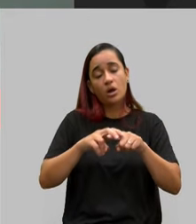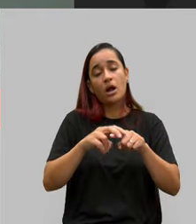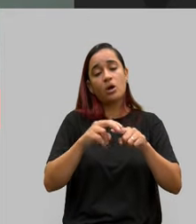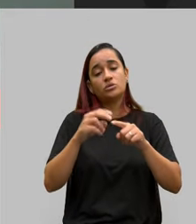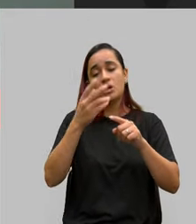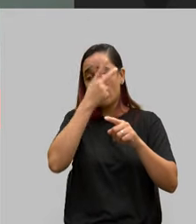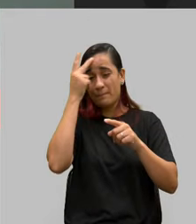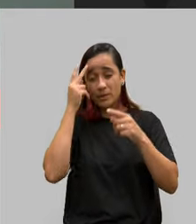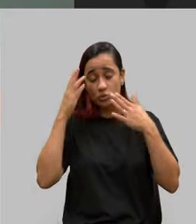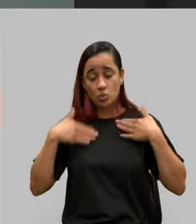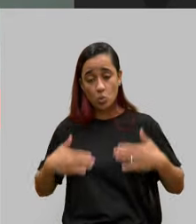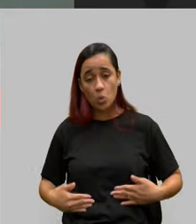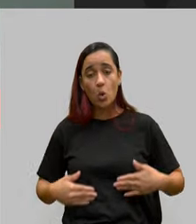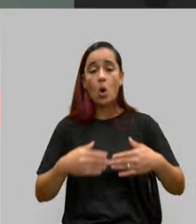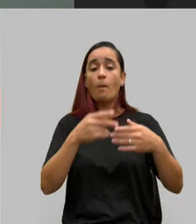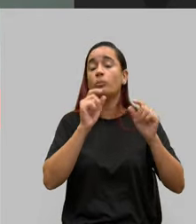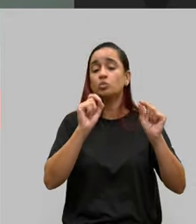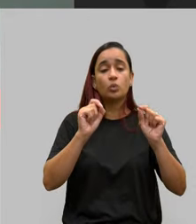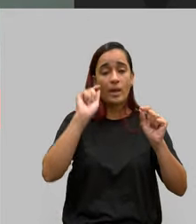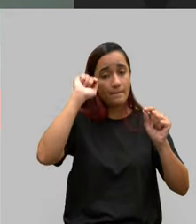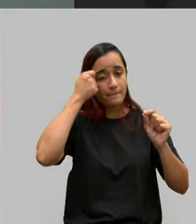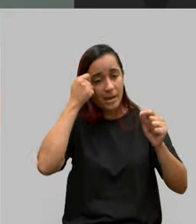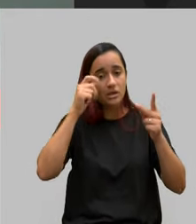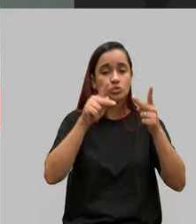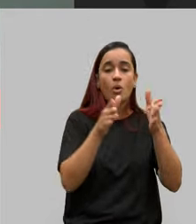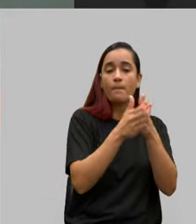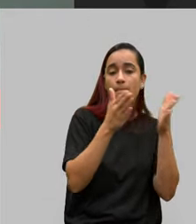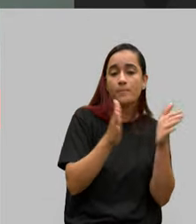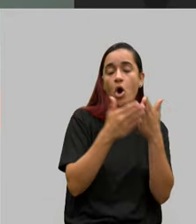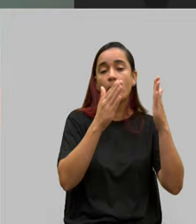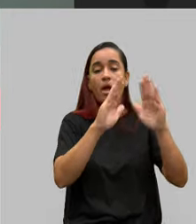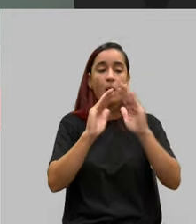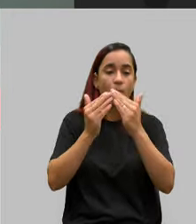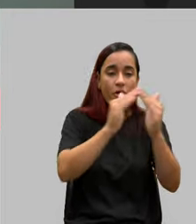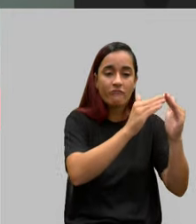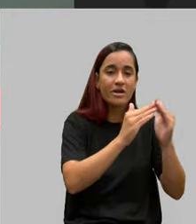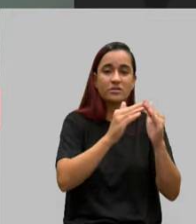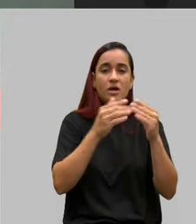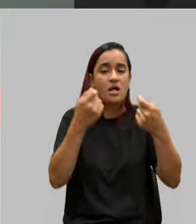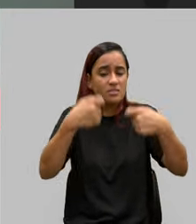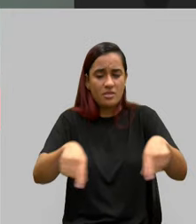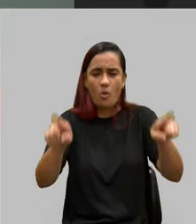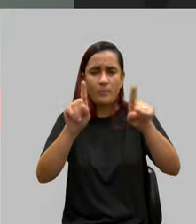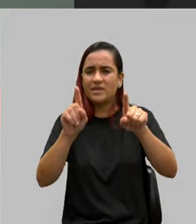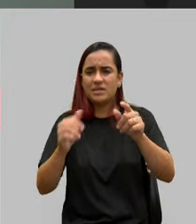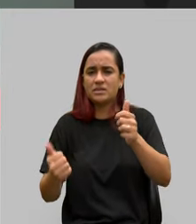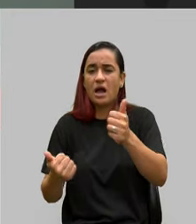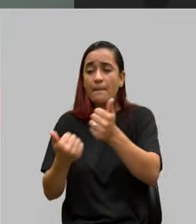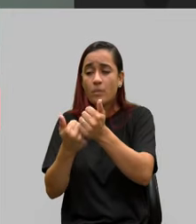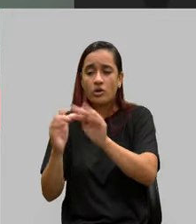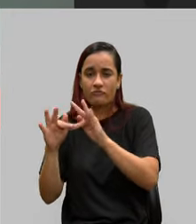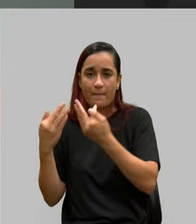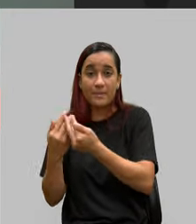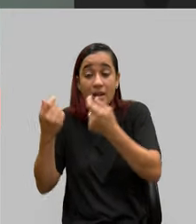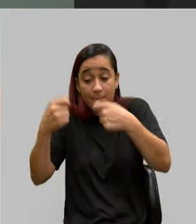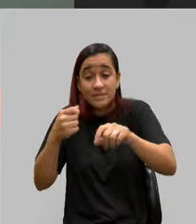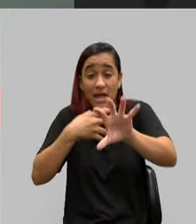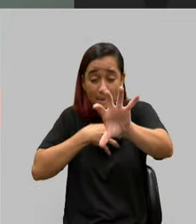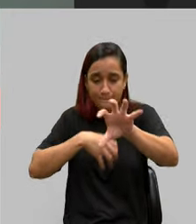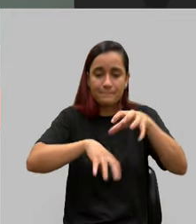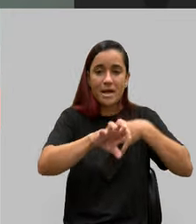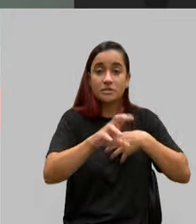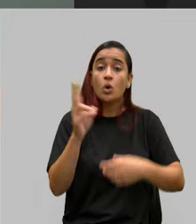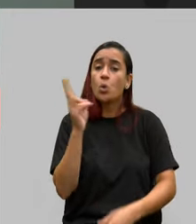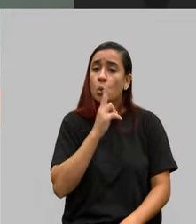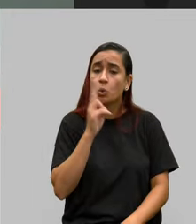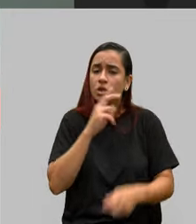periféricos a gente não precisa prisa ter alguém da família precisando Para apoiar é preciso de empatia é urgente reconhecer o papel